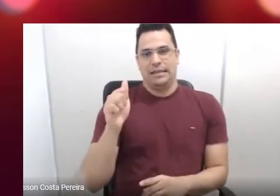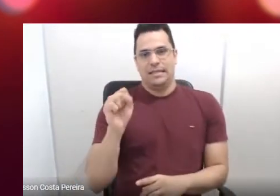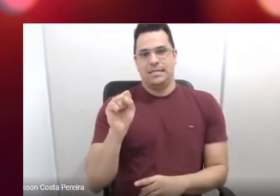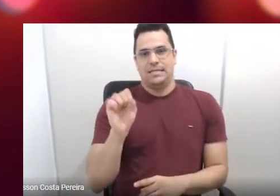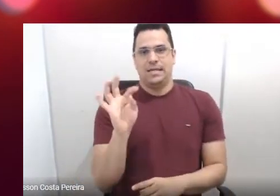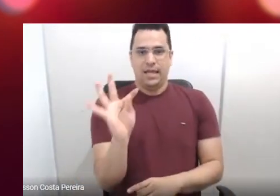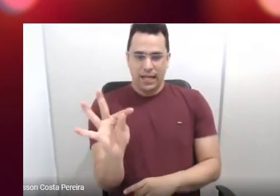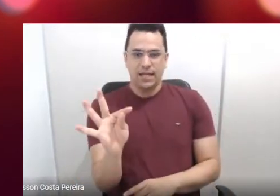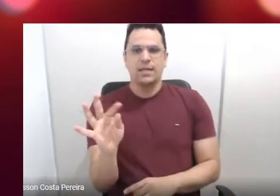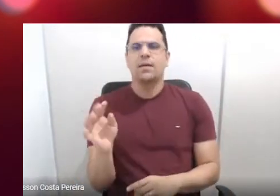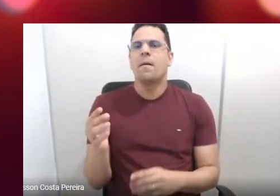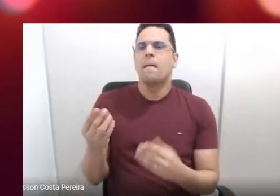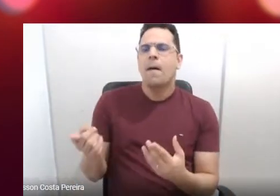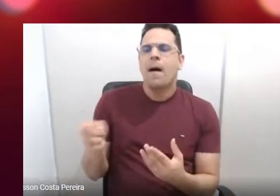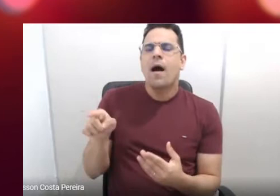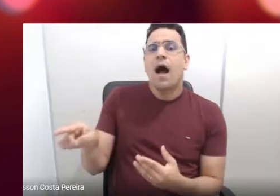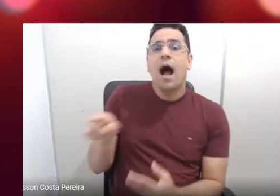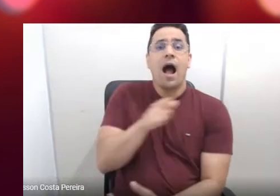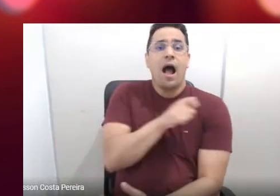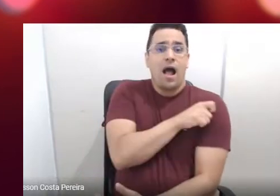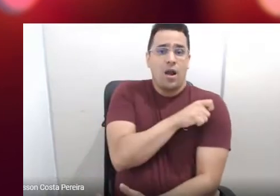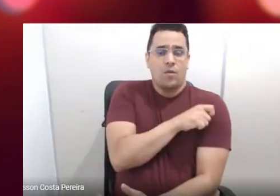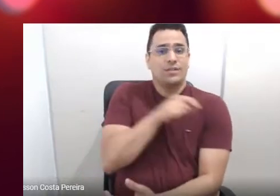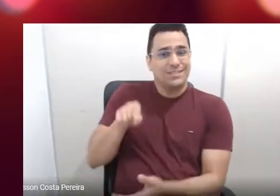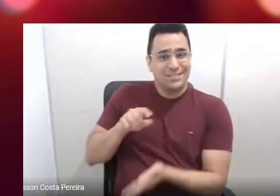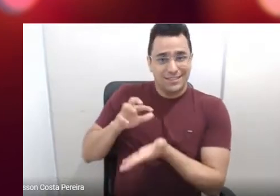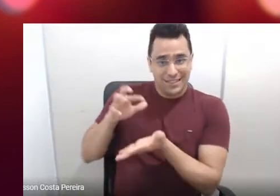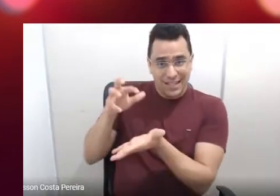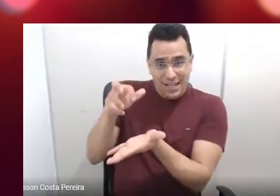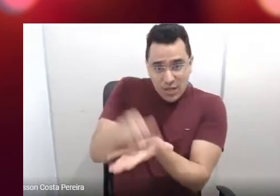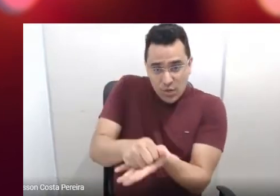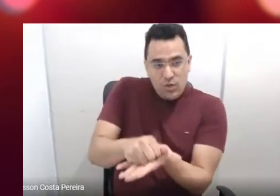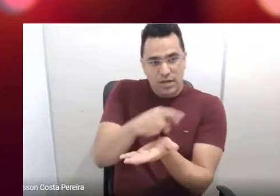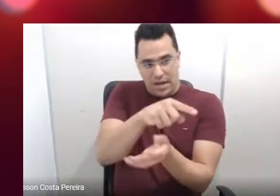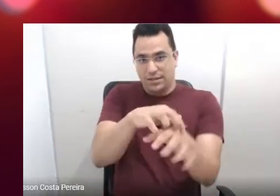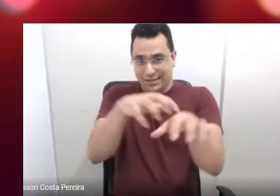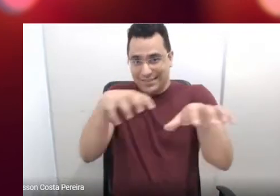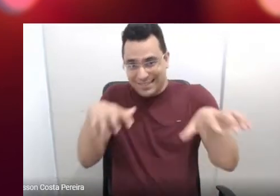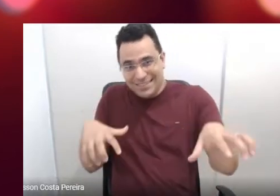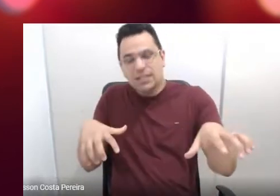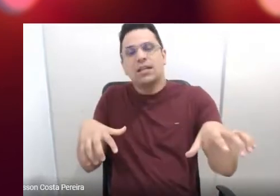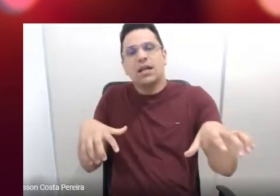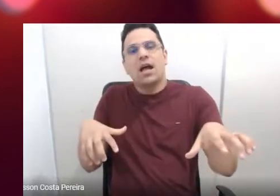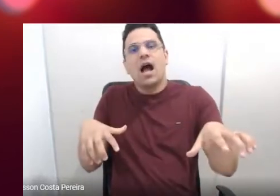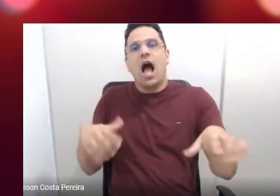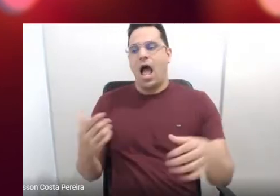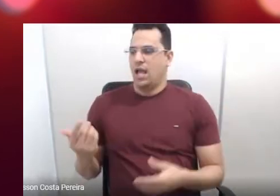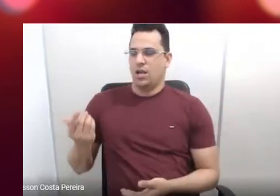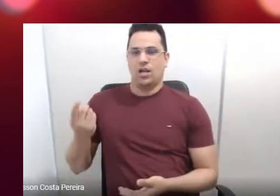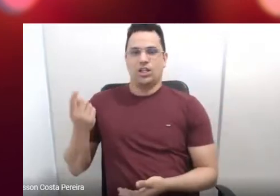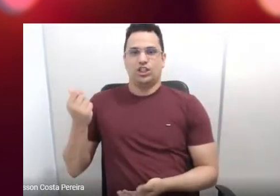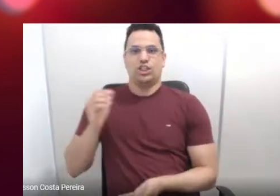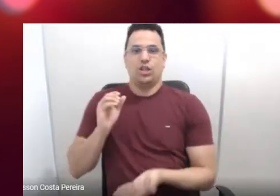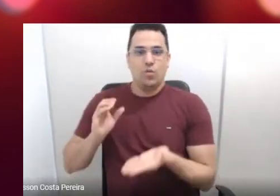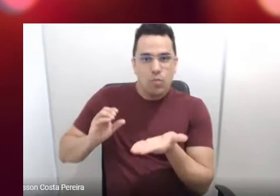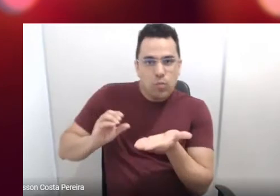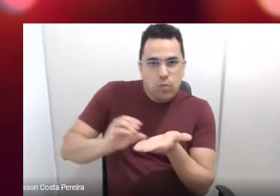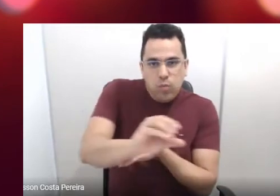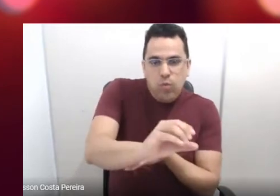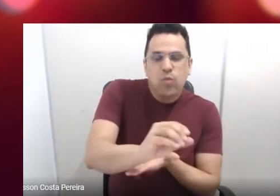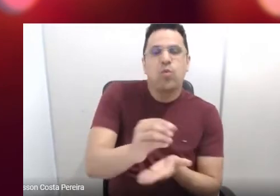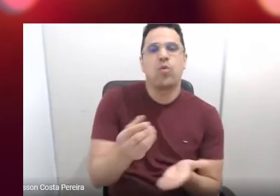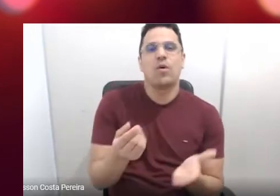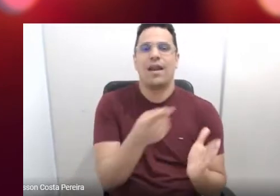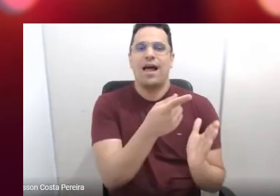auxílio inclusão digital para os alunos que estavam matriculados no ERE, onde foi ofertado recurso financeiro